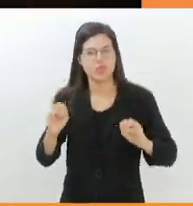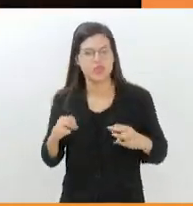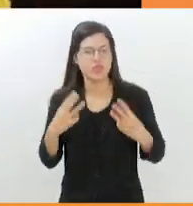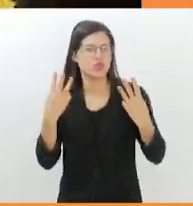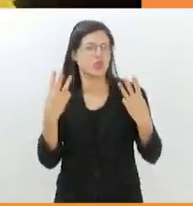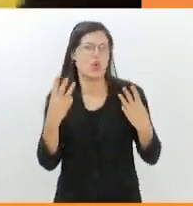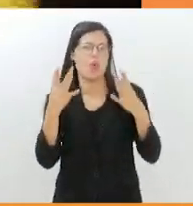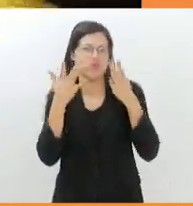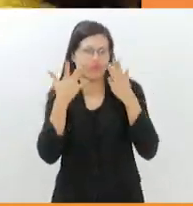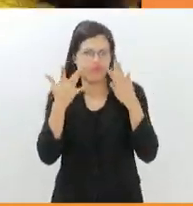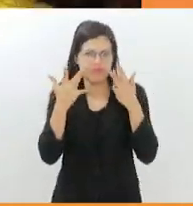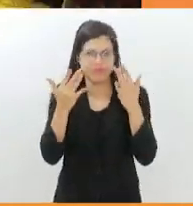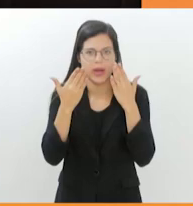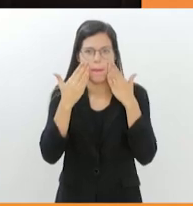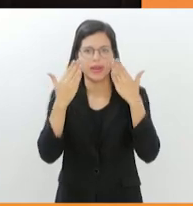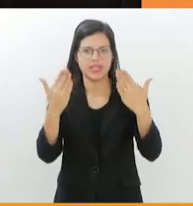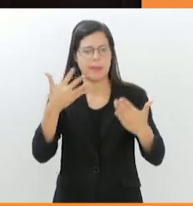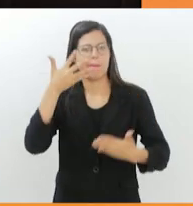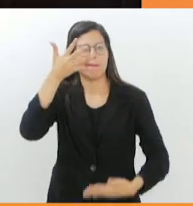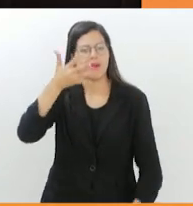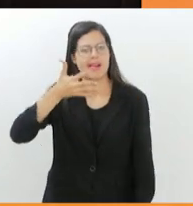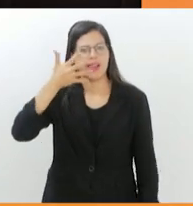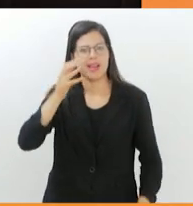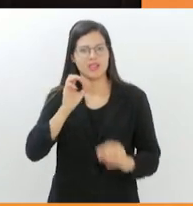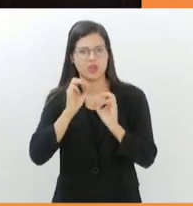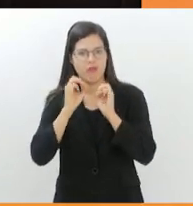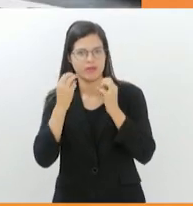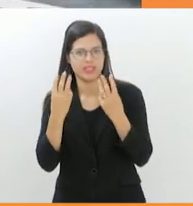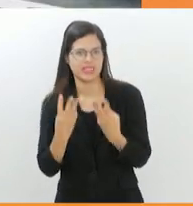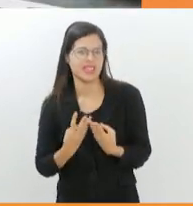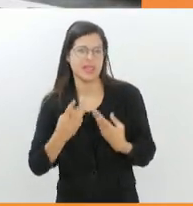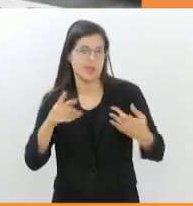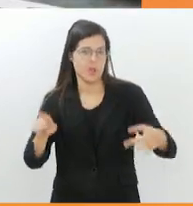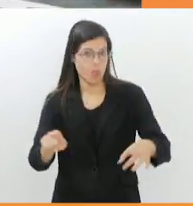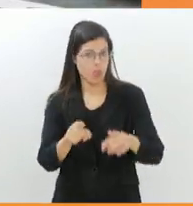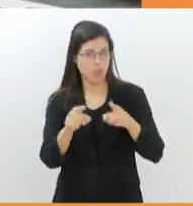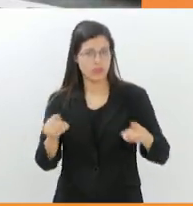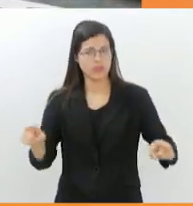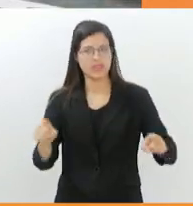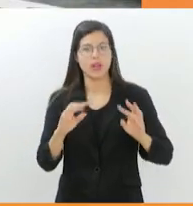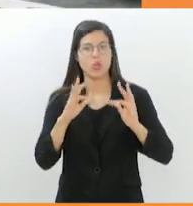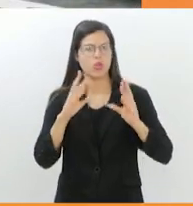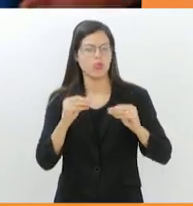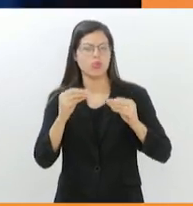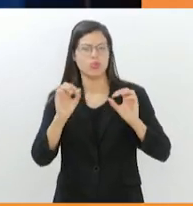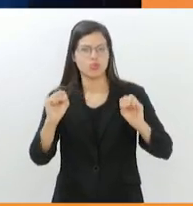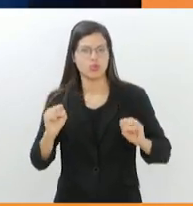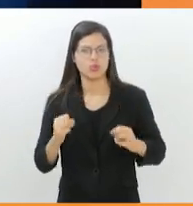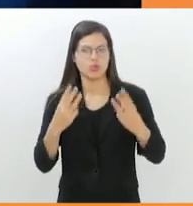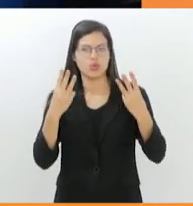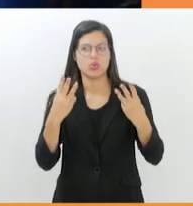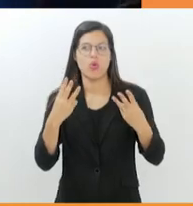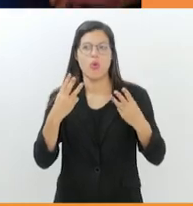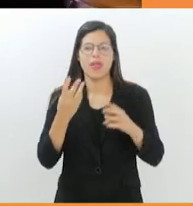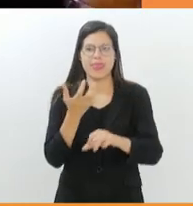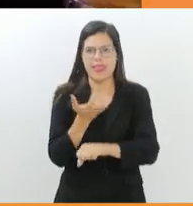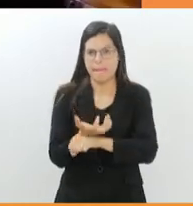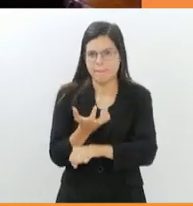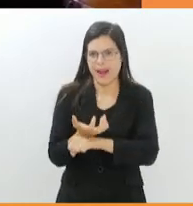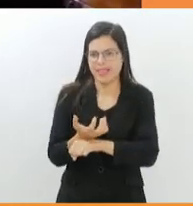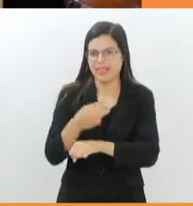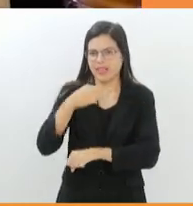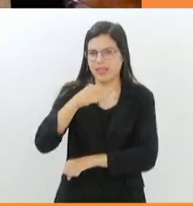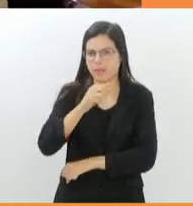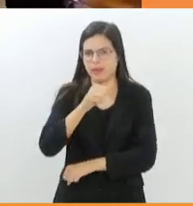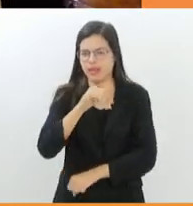performances teatrais, palestras, oficinas e muita música. Todos os shows serão na Praça da Harmonia. No sábado e